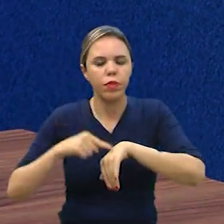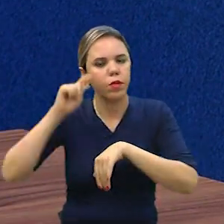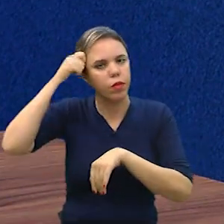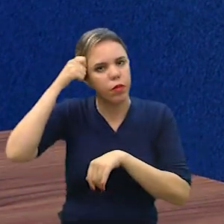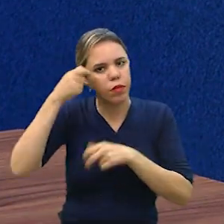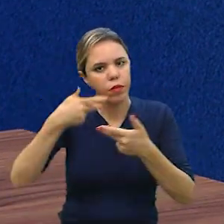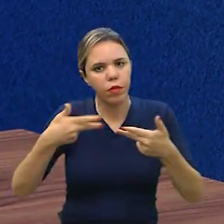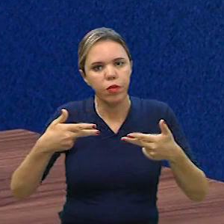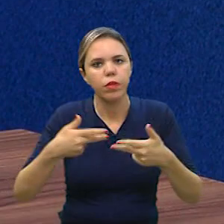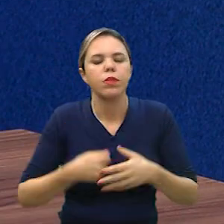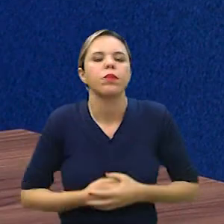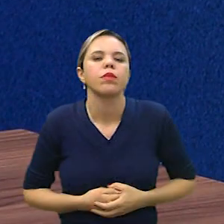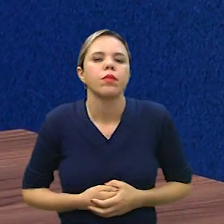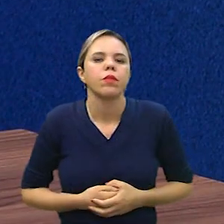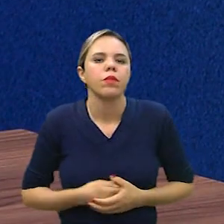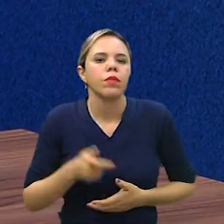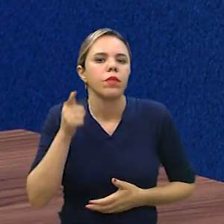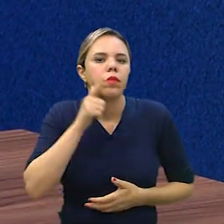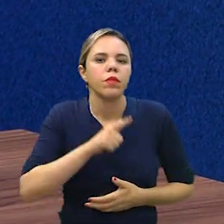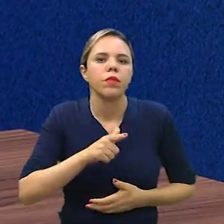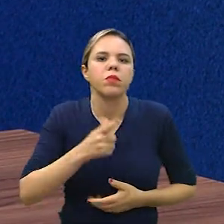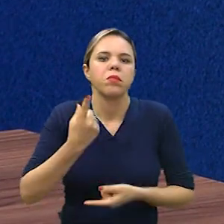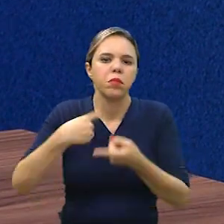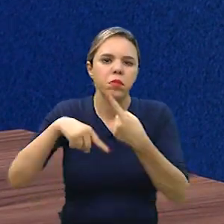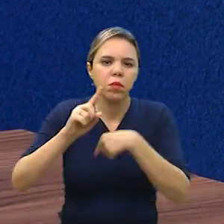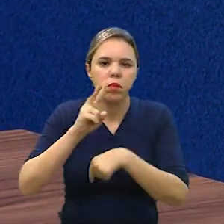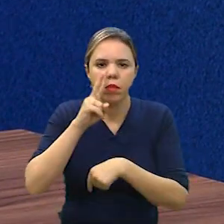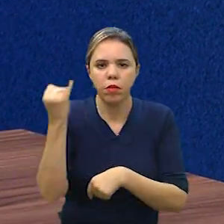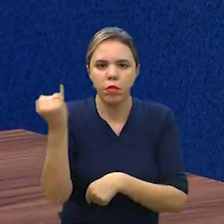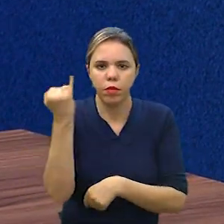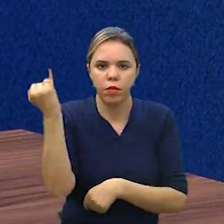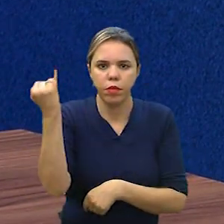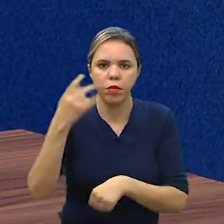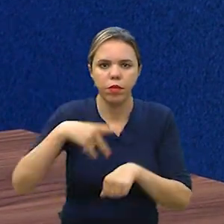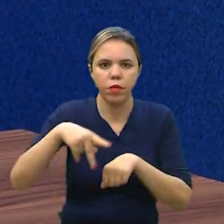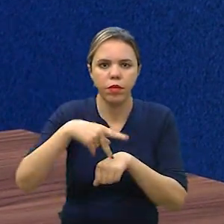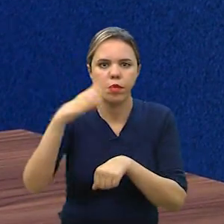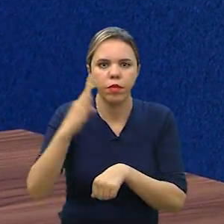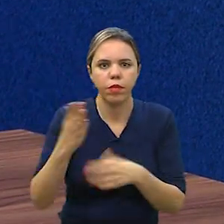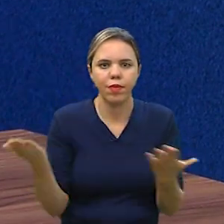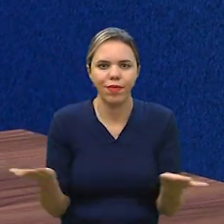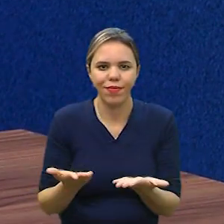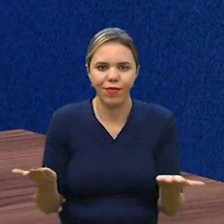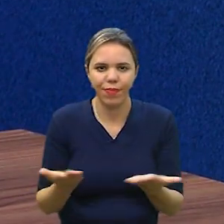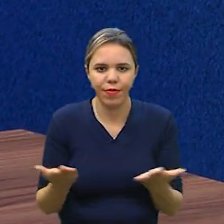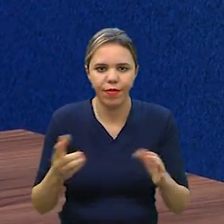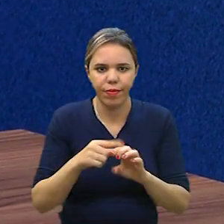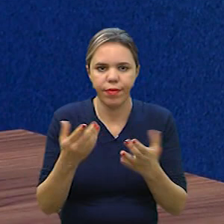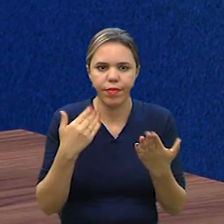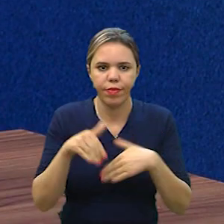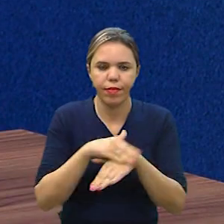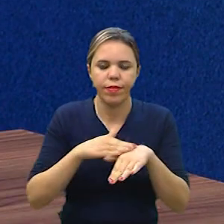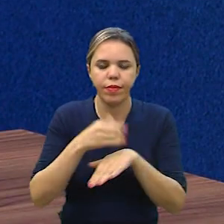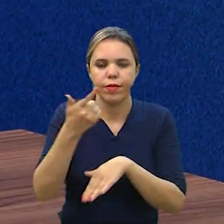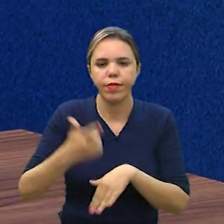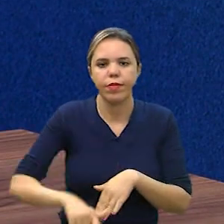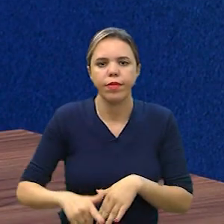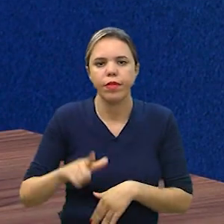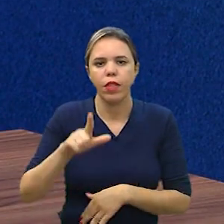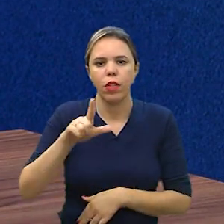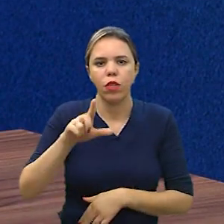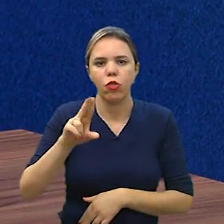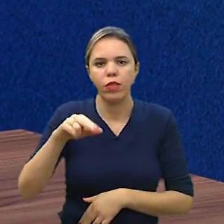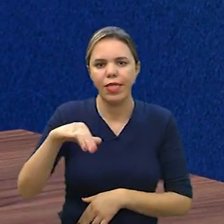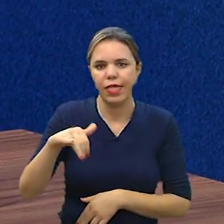negra, entre outros. E isso tem ganhado uma força importante no nosso país. E é neste cenário que a gente conversa novamente